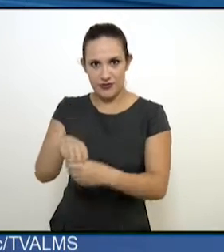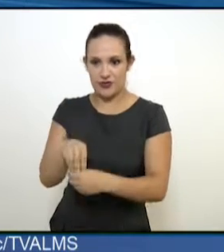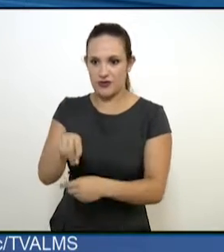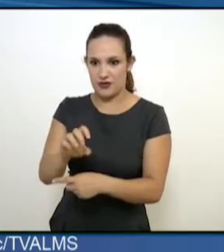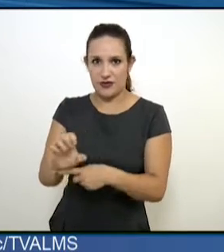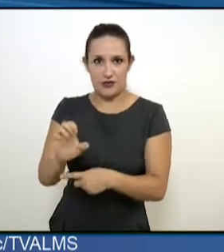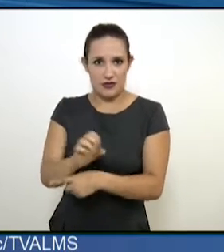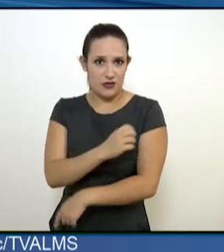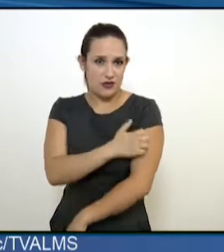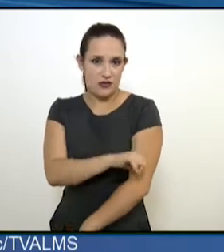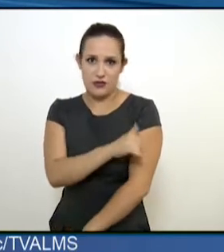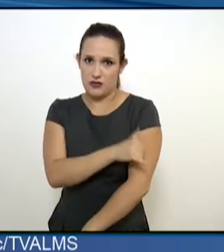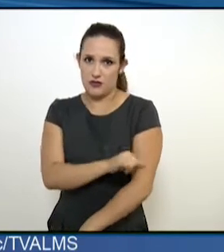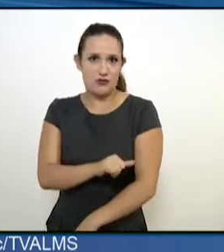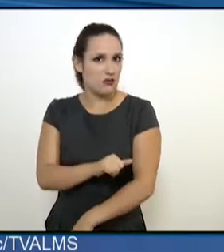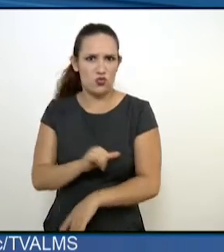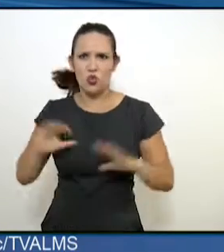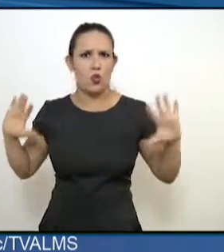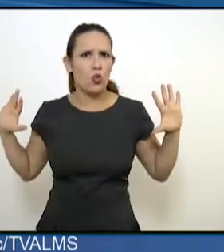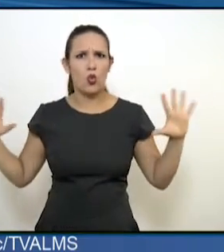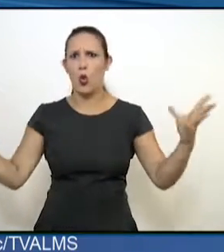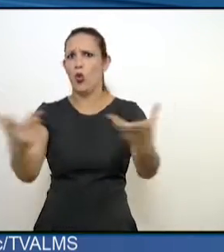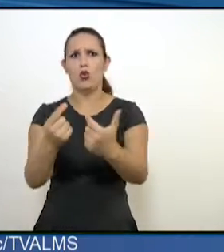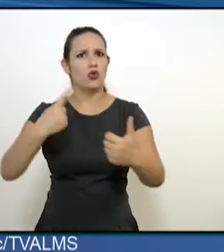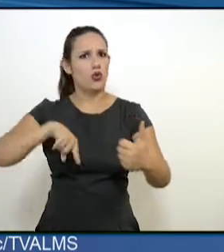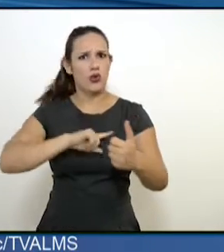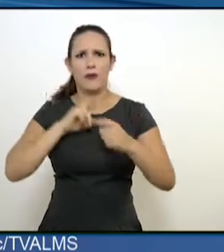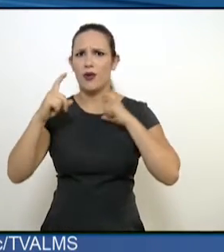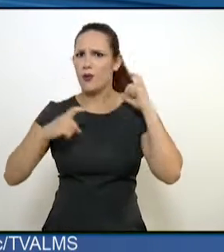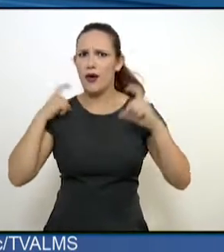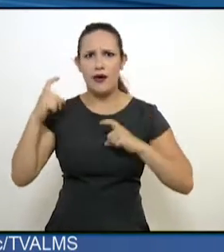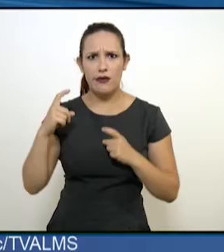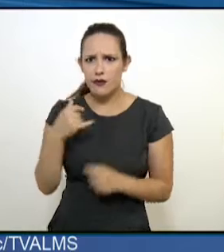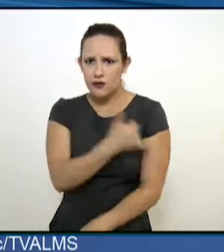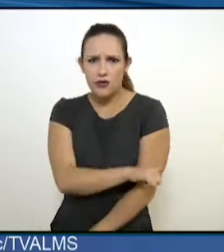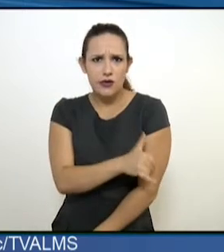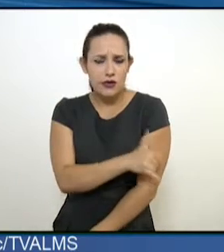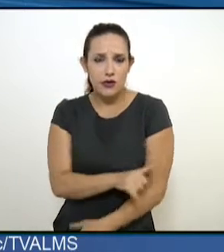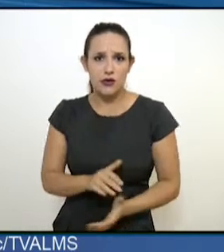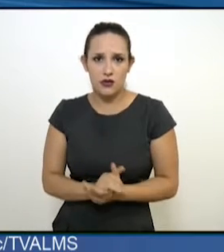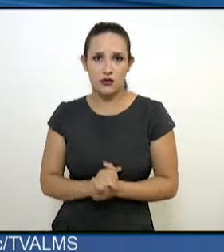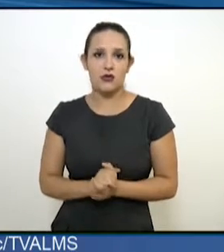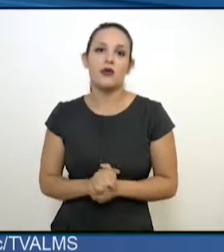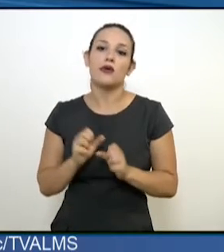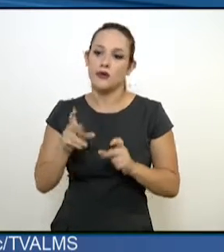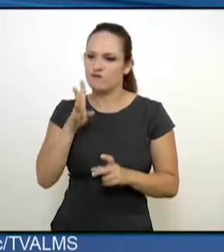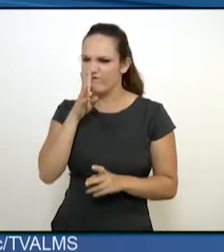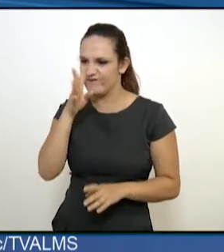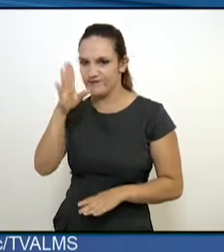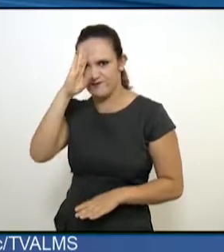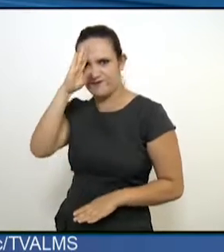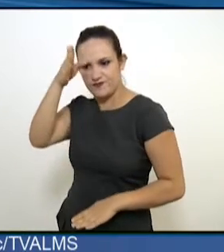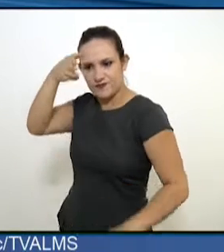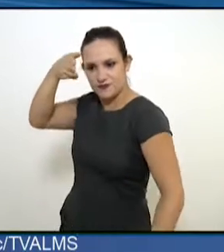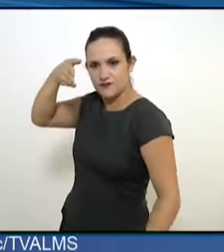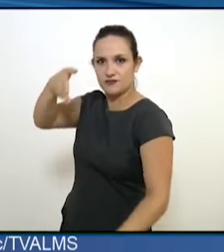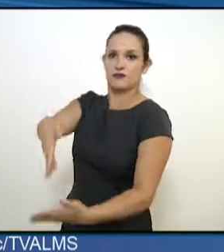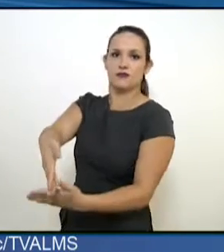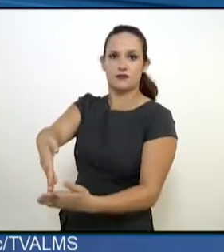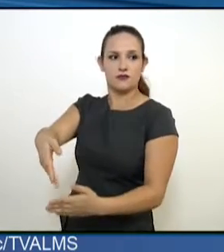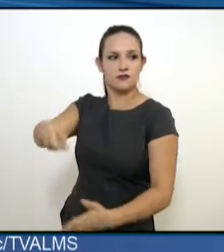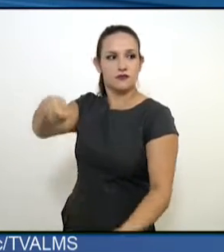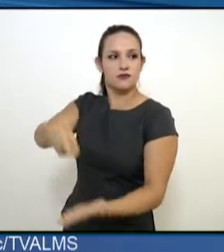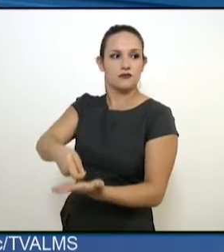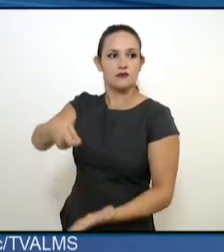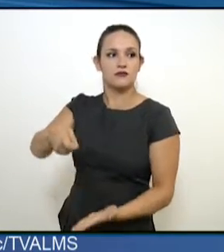Rio de Janeiro, a população carioca, como também todos nós brasileiros. A intervenção aconteceu e hoje está lá